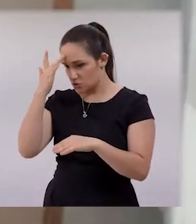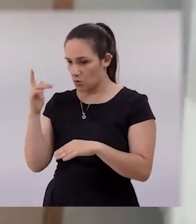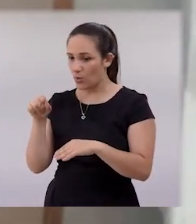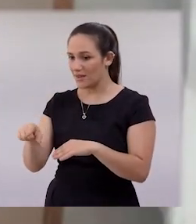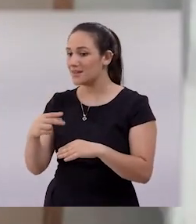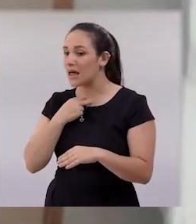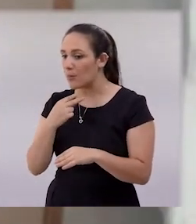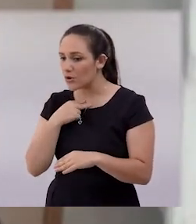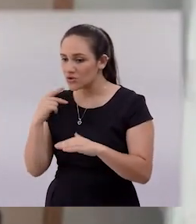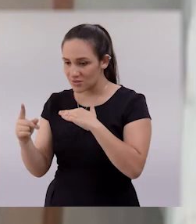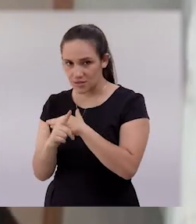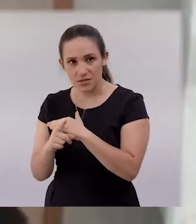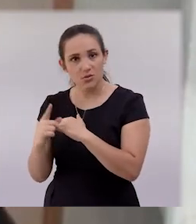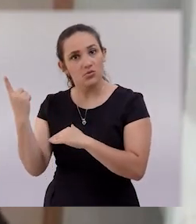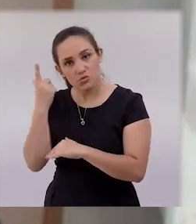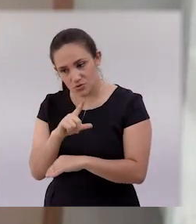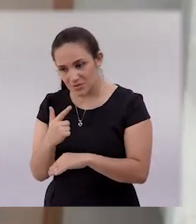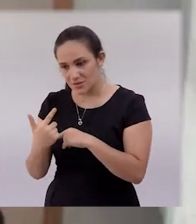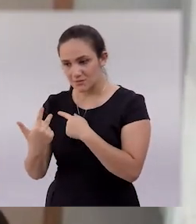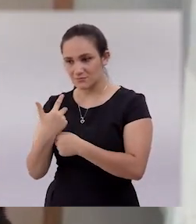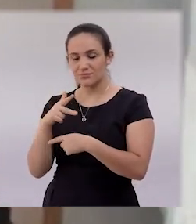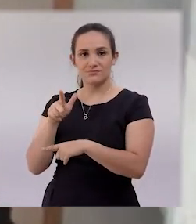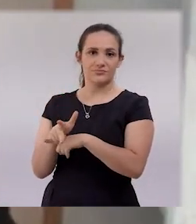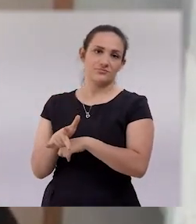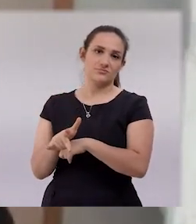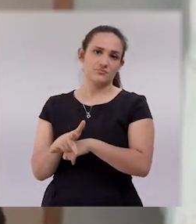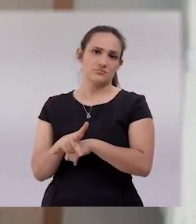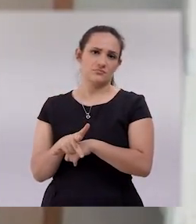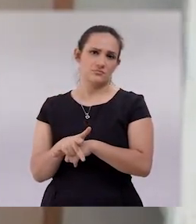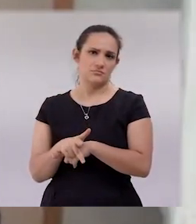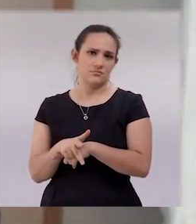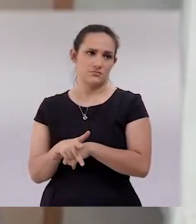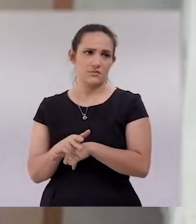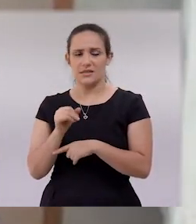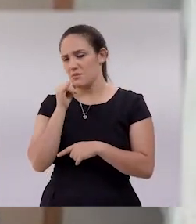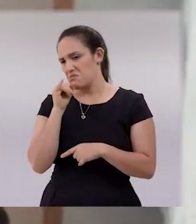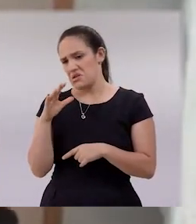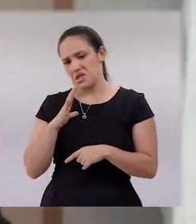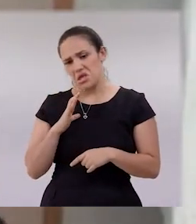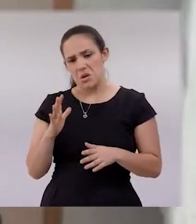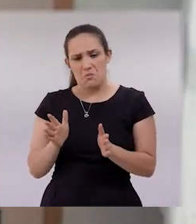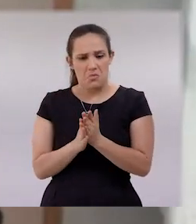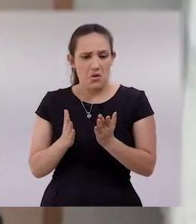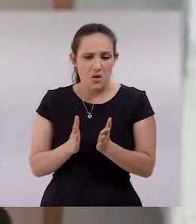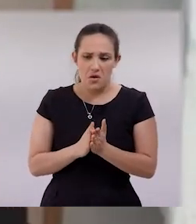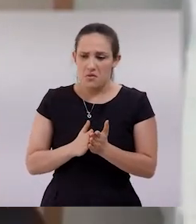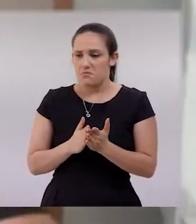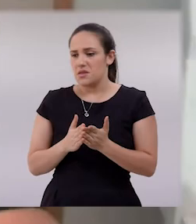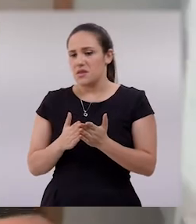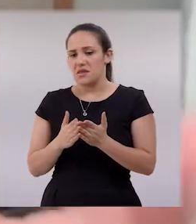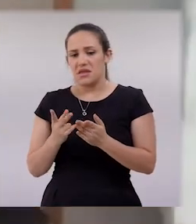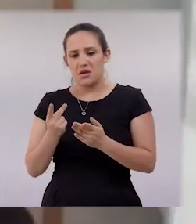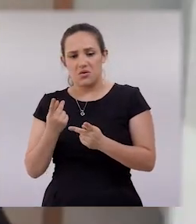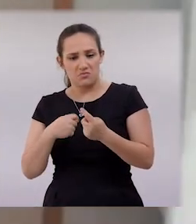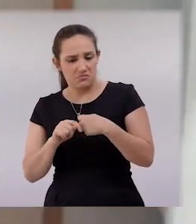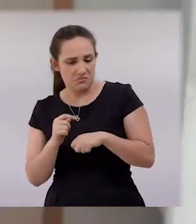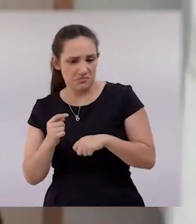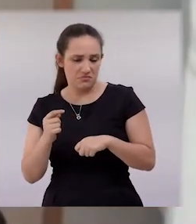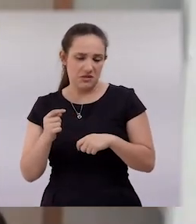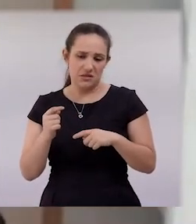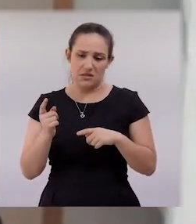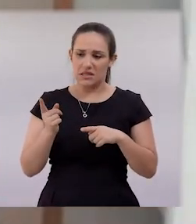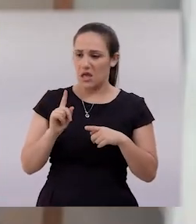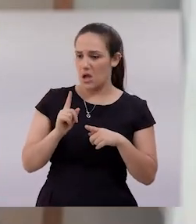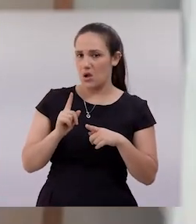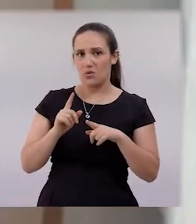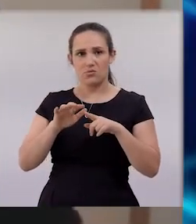para muitos com diferentes níveis sociais, econômicos, culturais, diferentes regiões